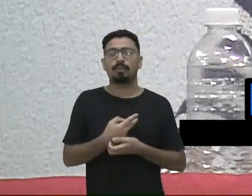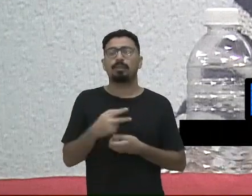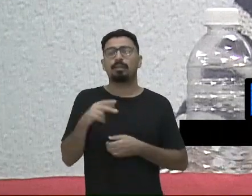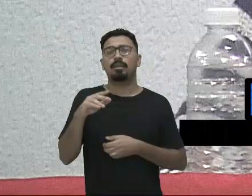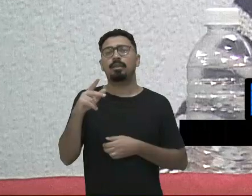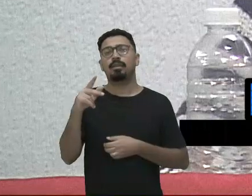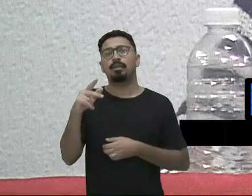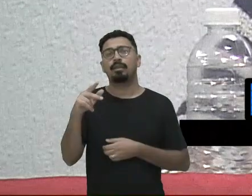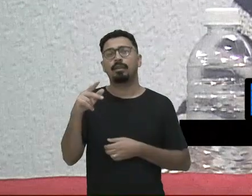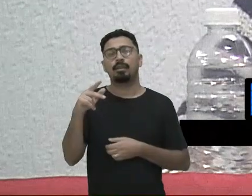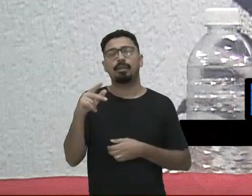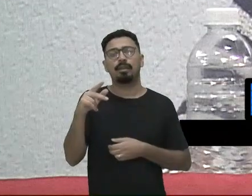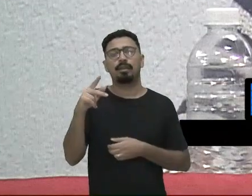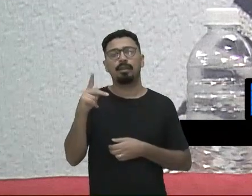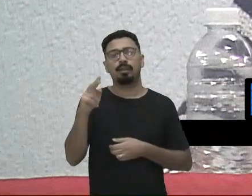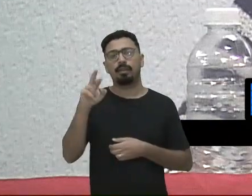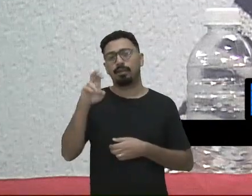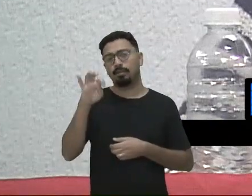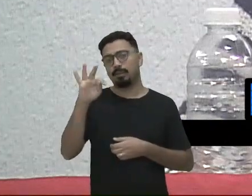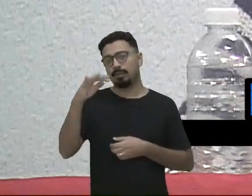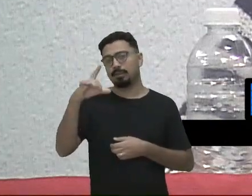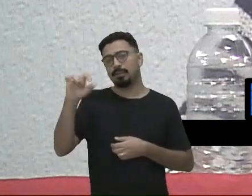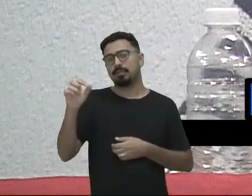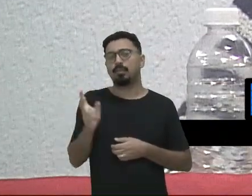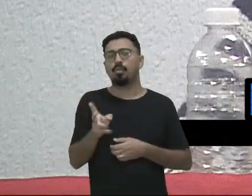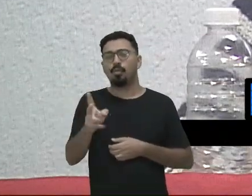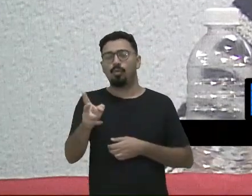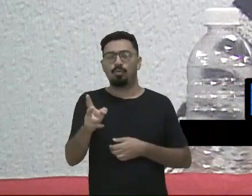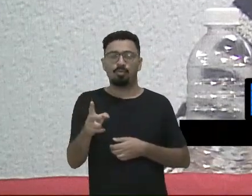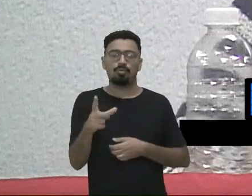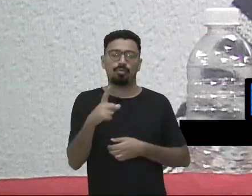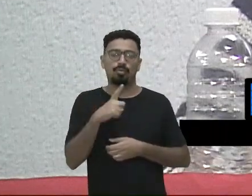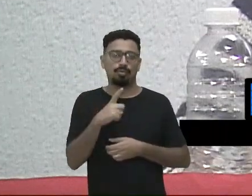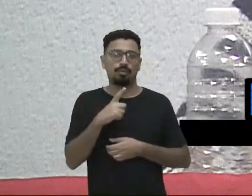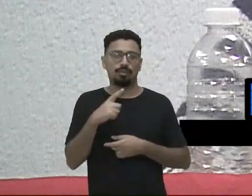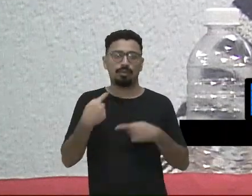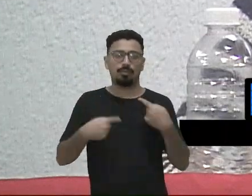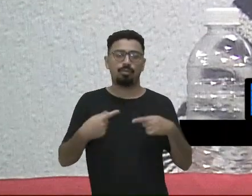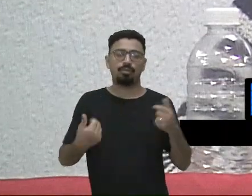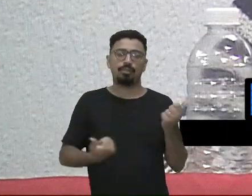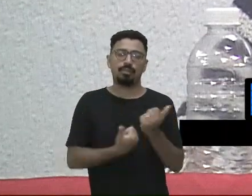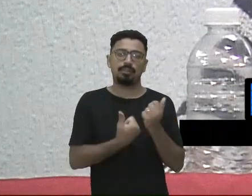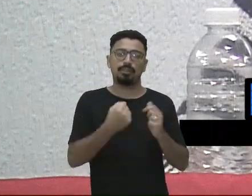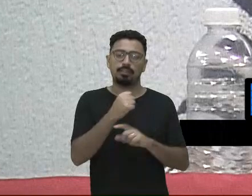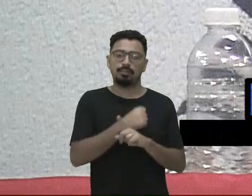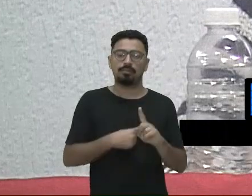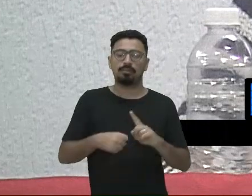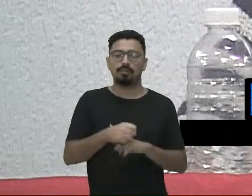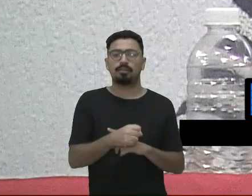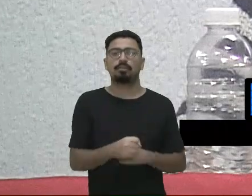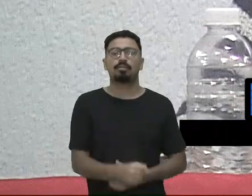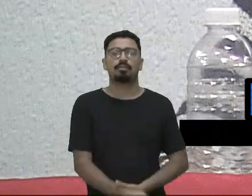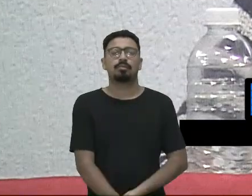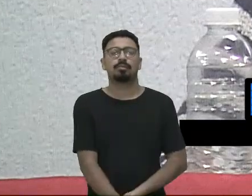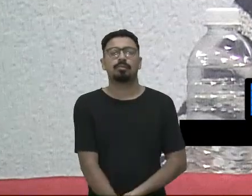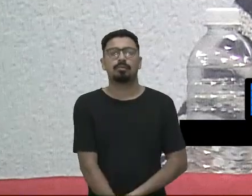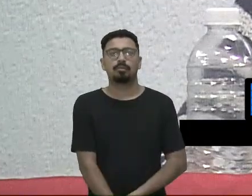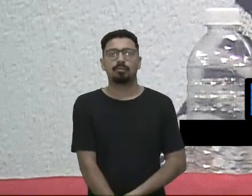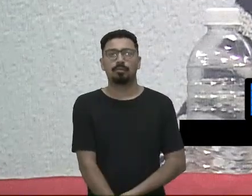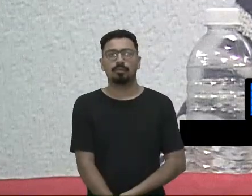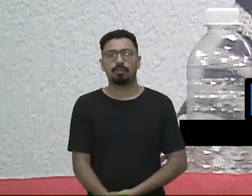que é um dos benefícios, né, da política de assistência social. Lá ficam estabelecidos